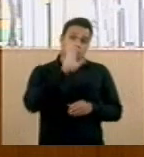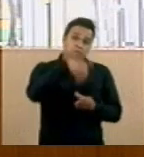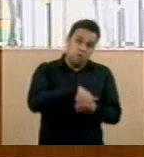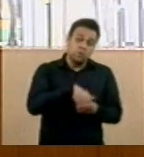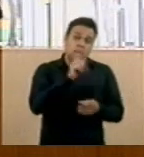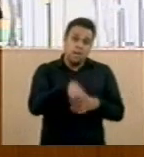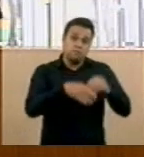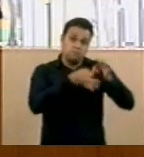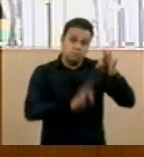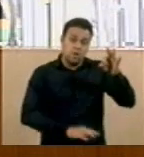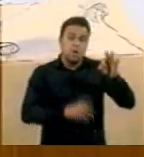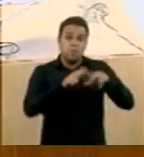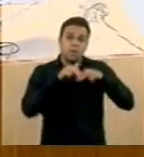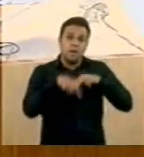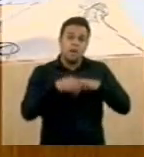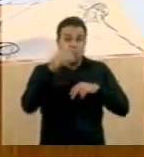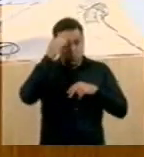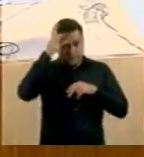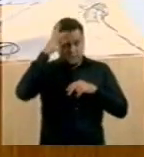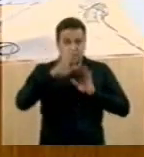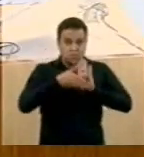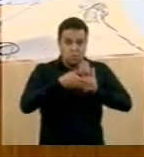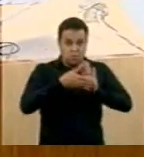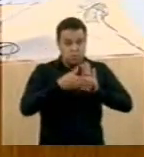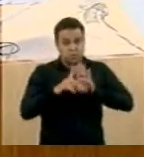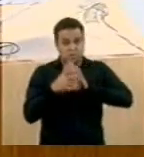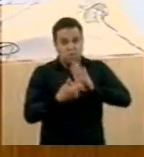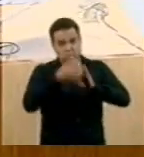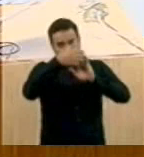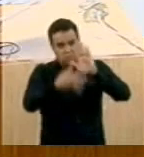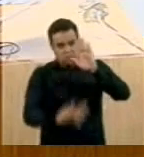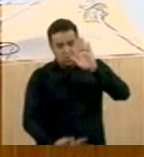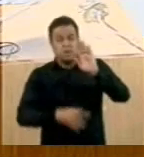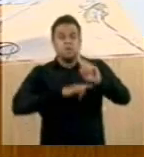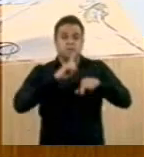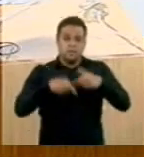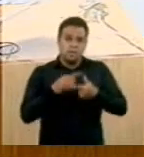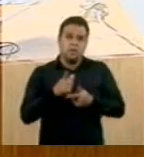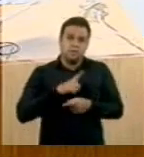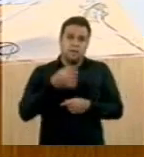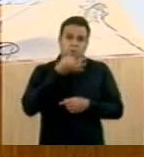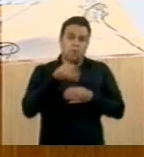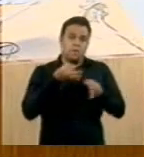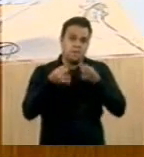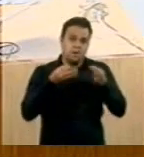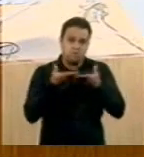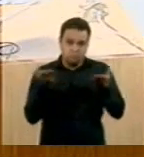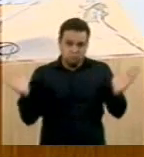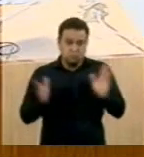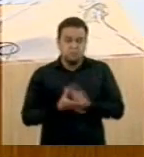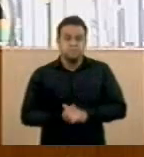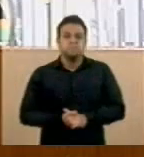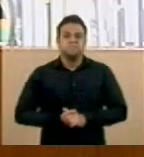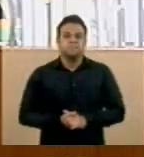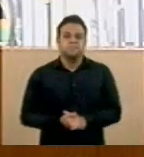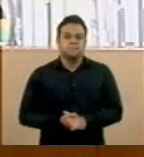Então, eu estou propondo o conhecimento e a guisa dessa proposição adentro ao mérito. Exatamente. Com a permissão de Vossa